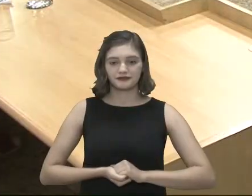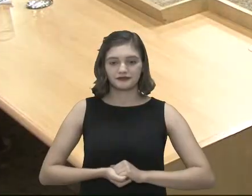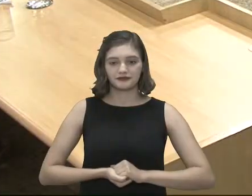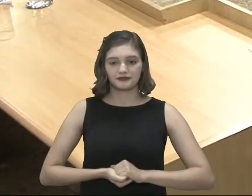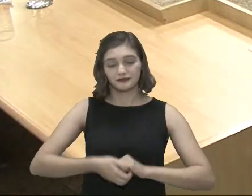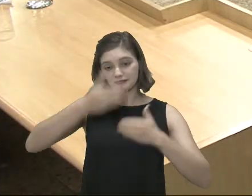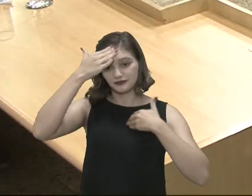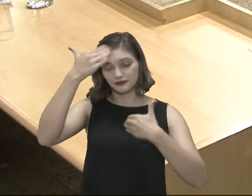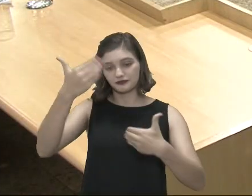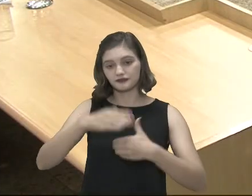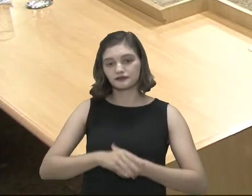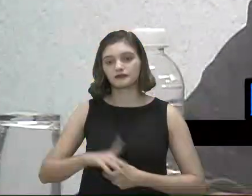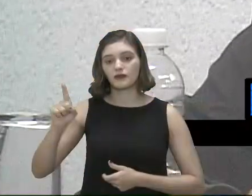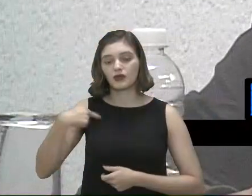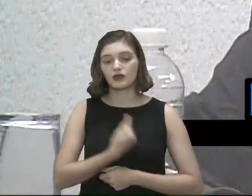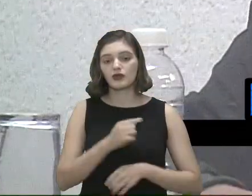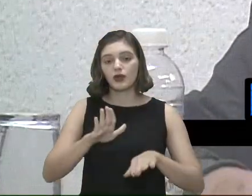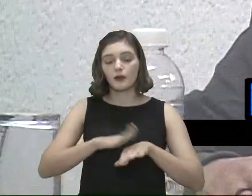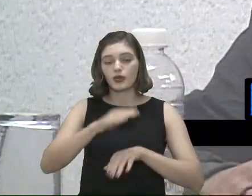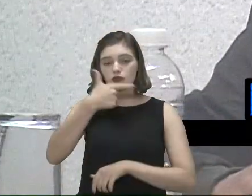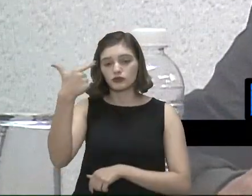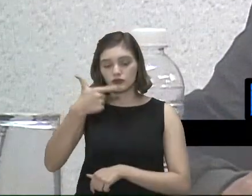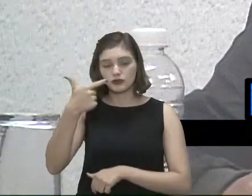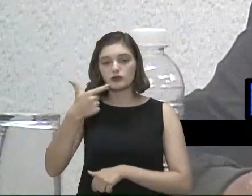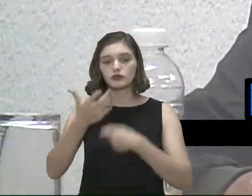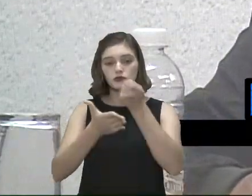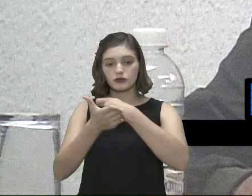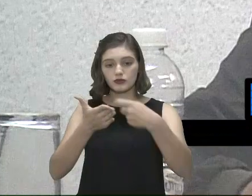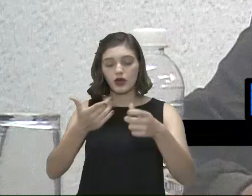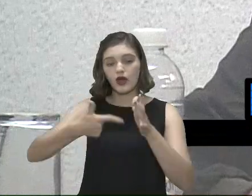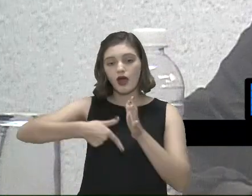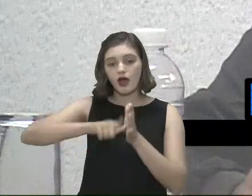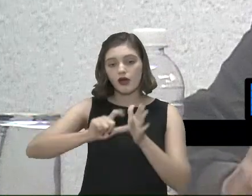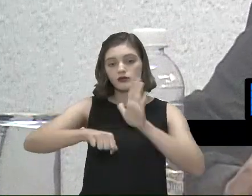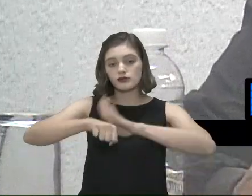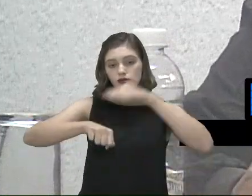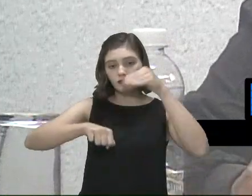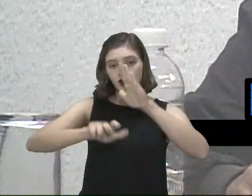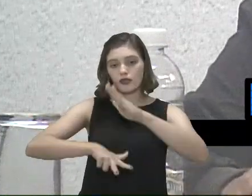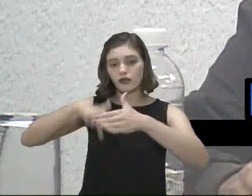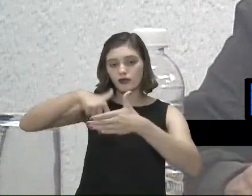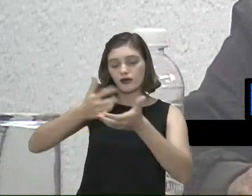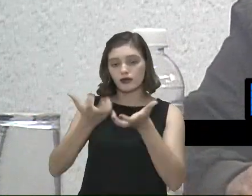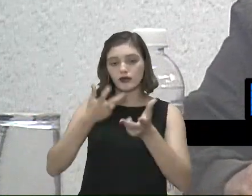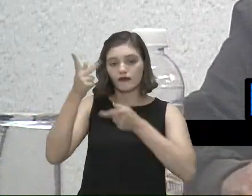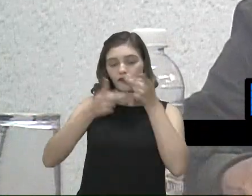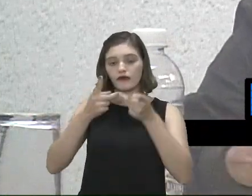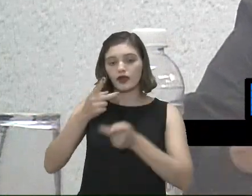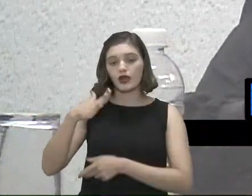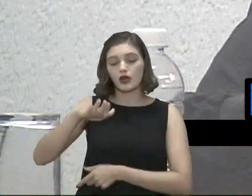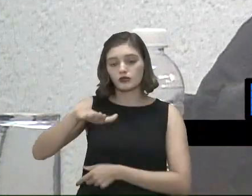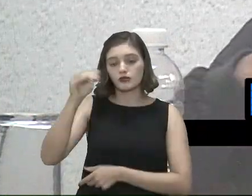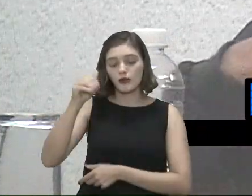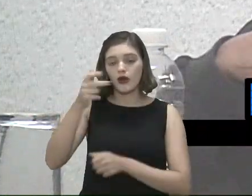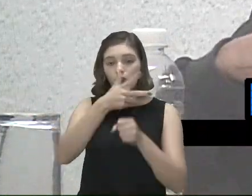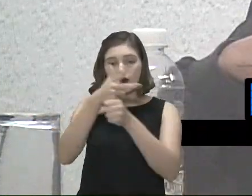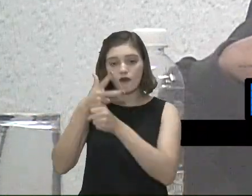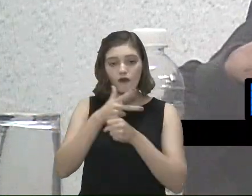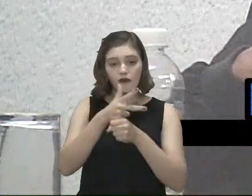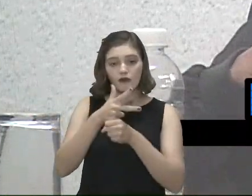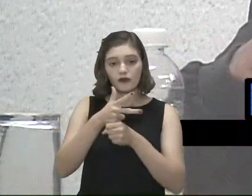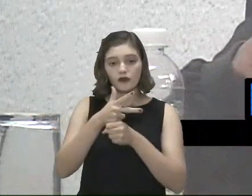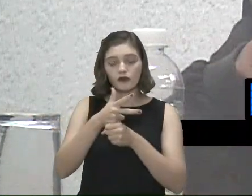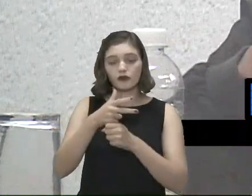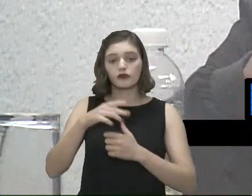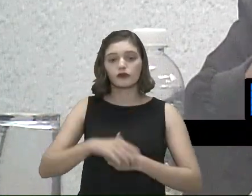Muito obrigada. Nós temos mais duas pessoas inscritas. Antes de chamar para a tribuna, eu queria só chamar o vídeo da